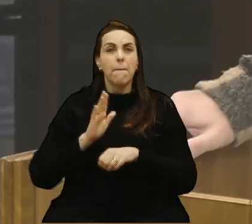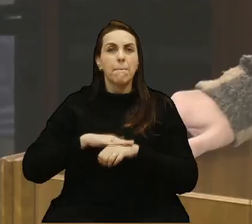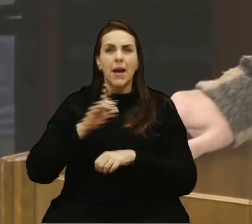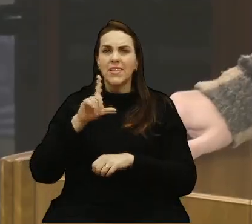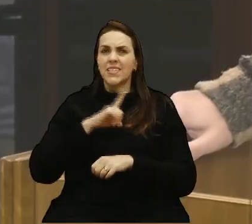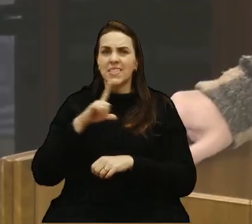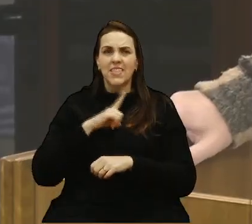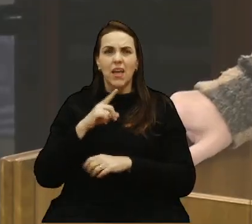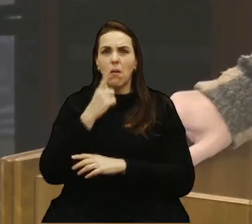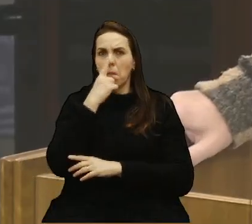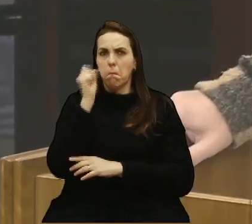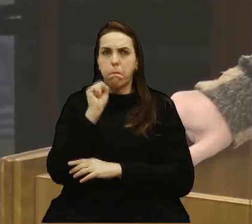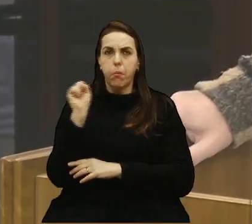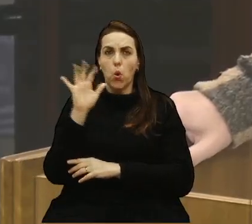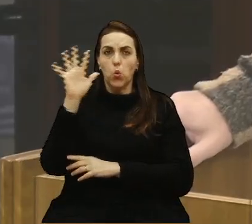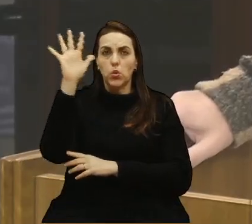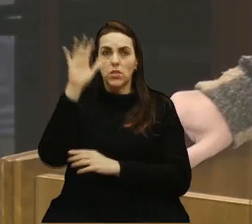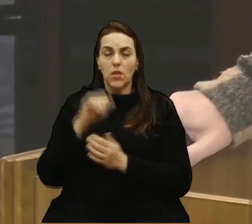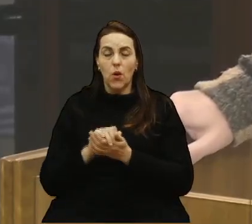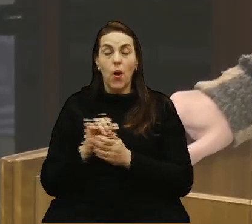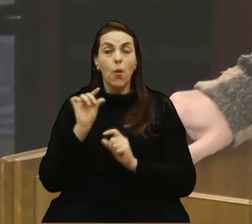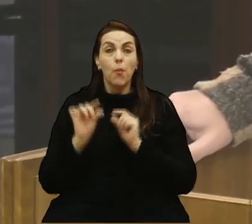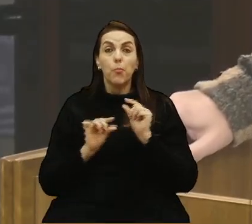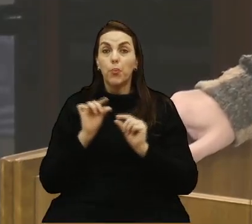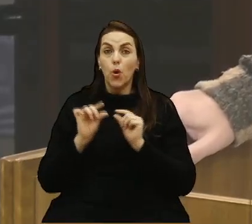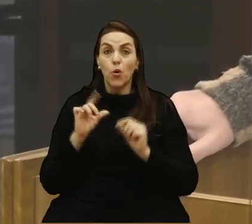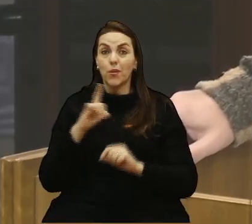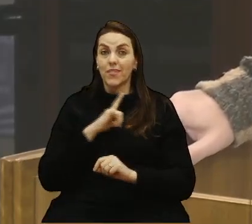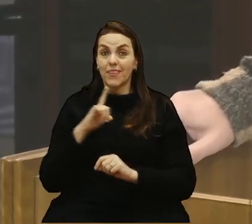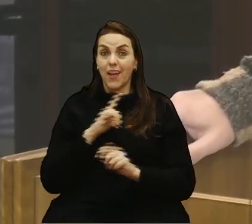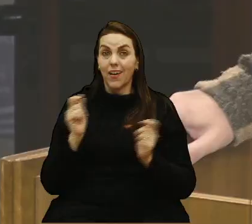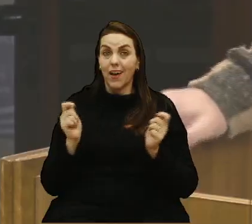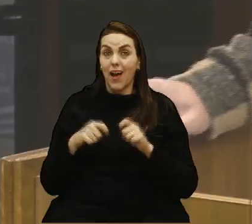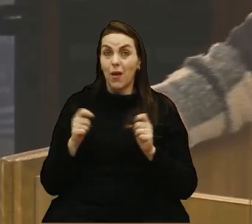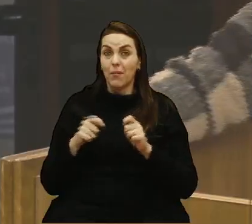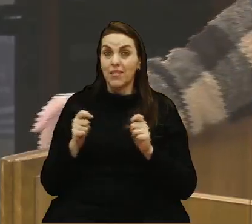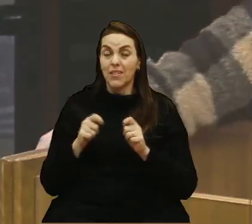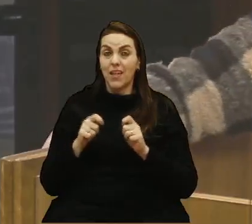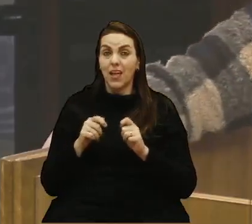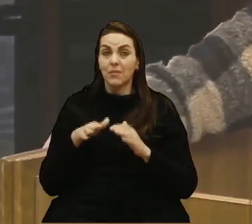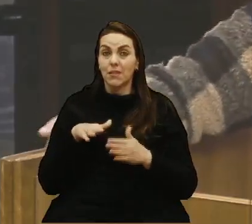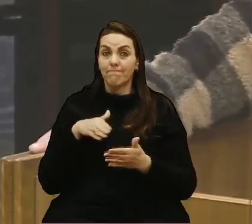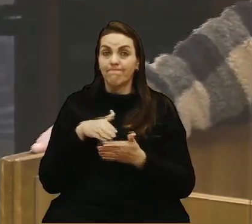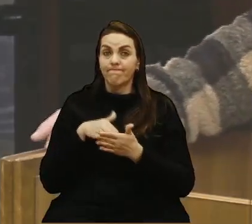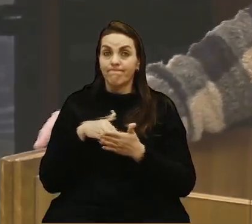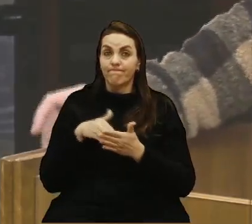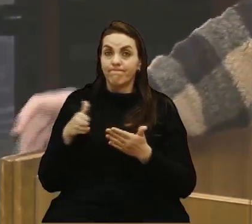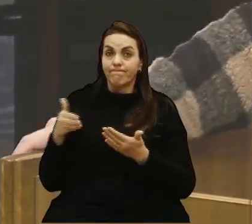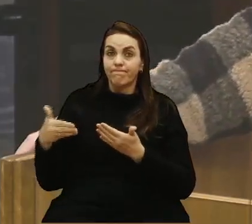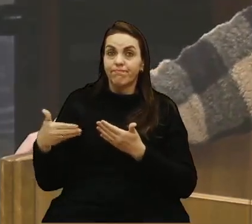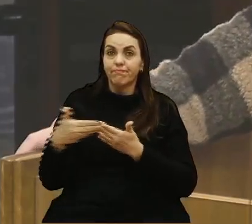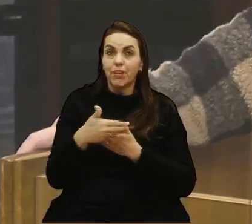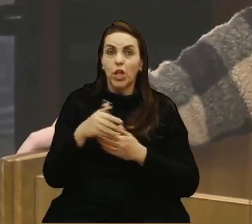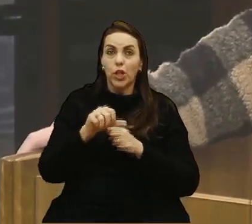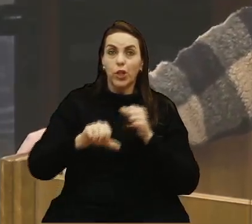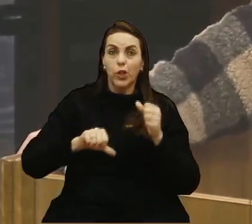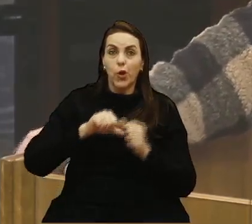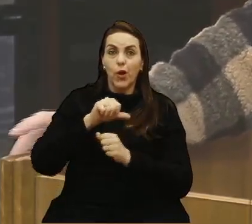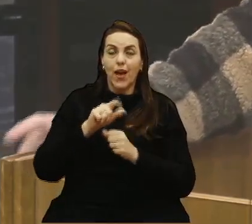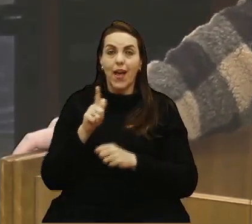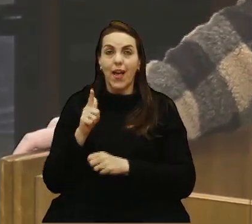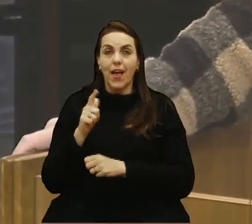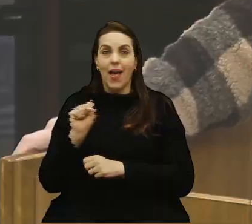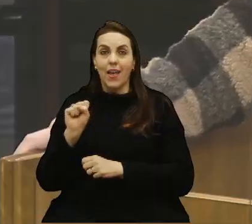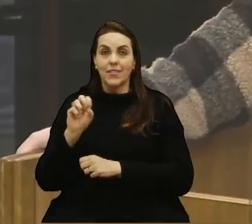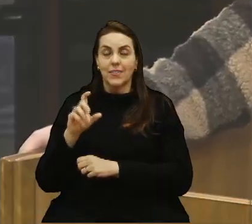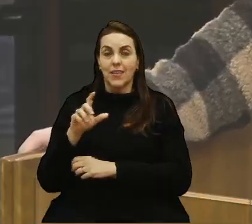é poluição. E o pouco que nós temos ainda de capacidade de cercear, fazer a troca entre gás carbônico e